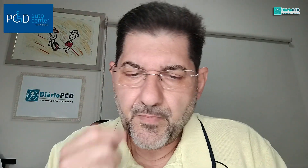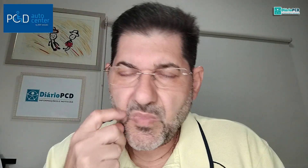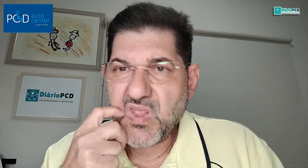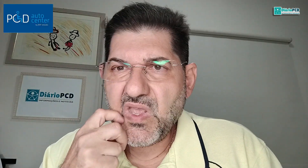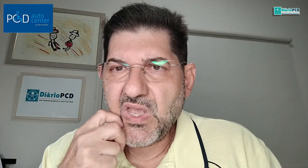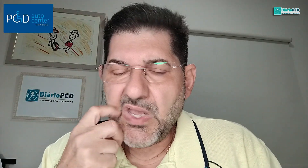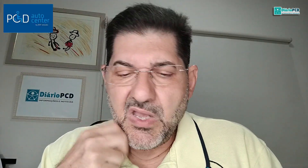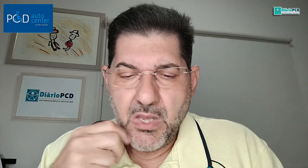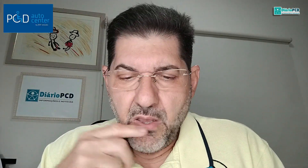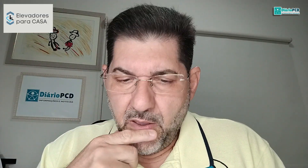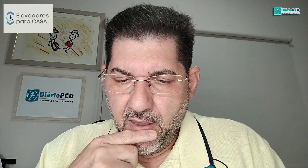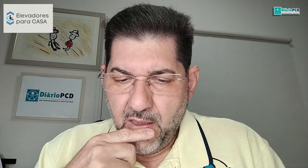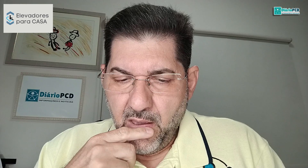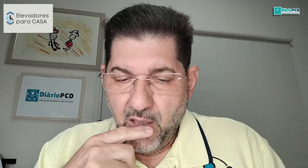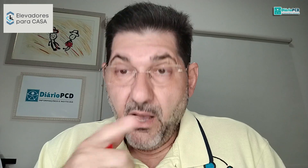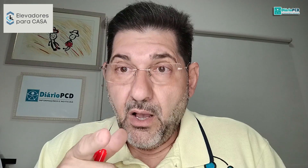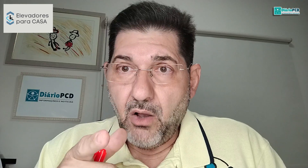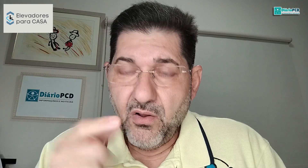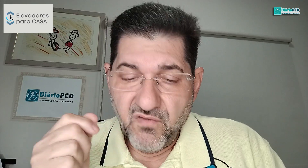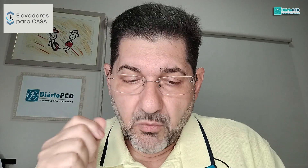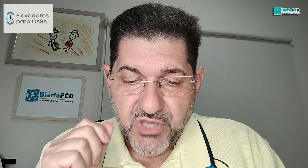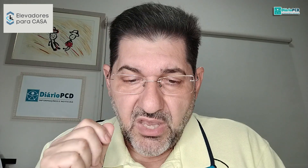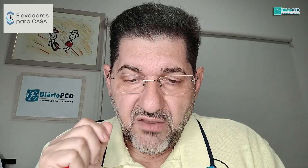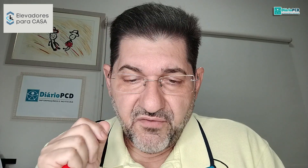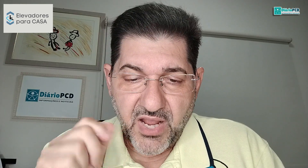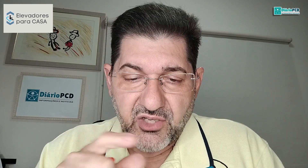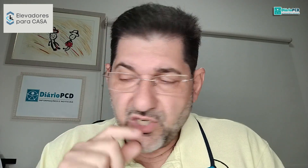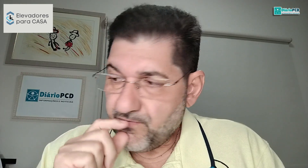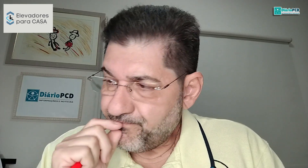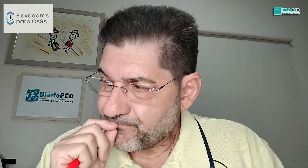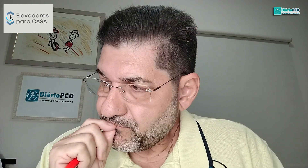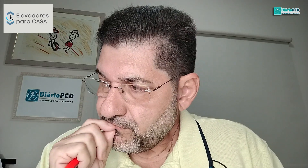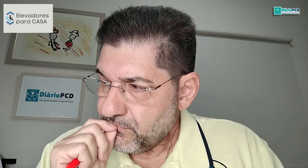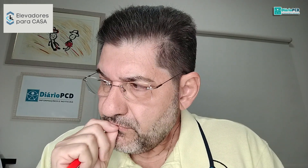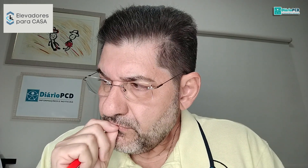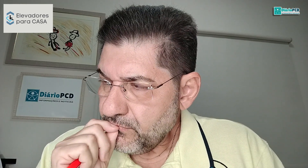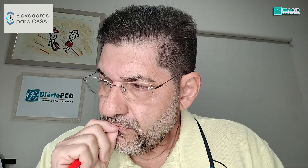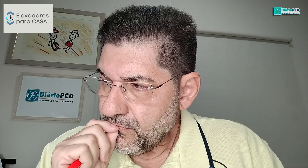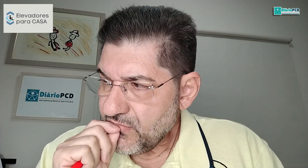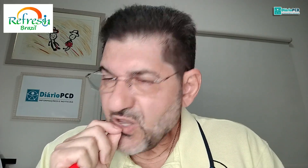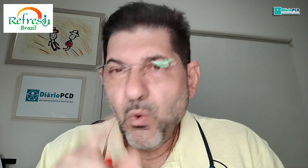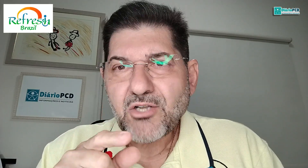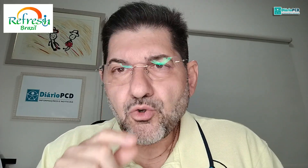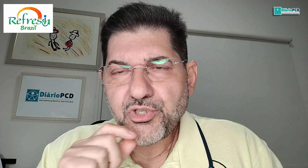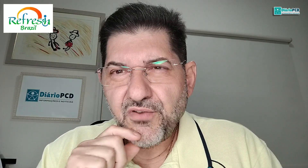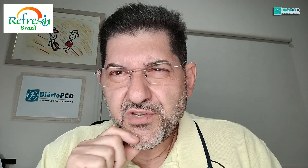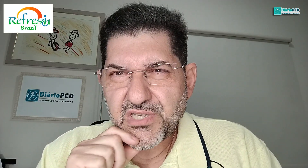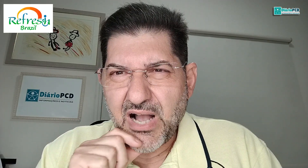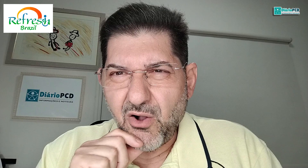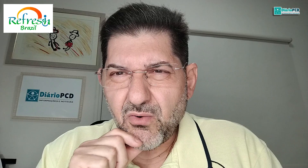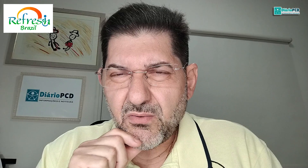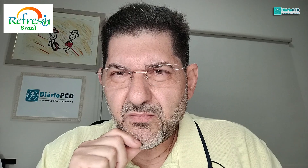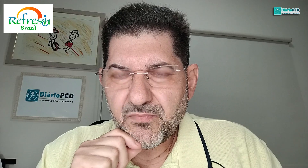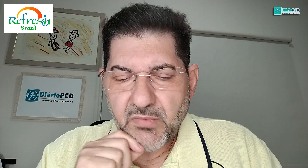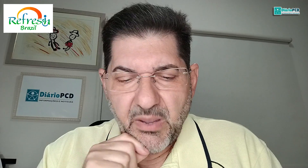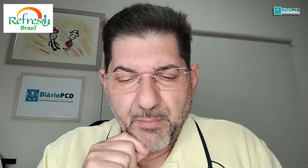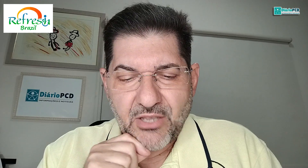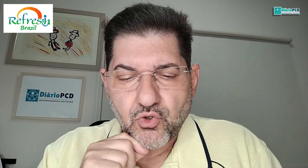Vamos seguir em frente. O ajuste